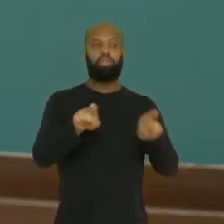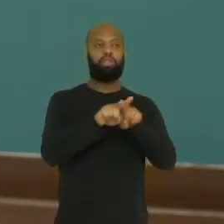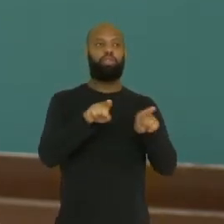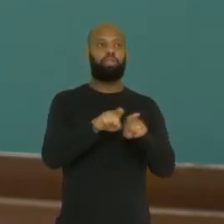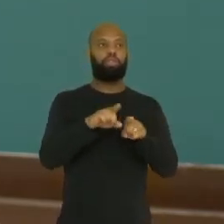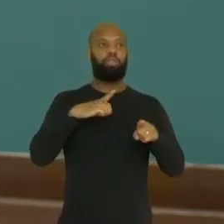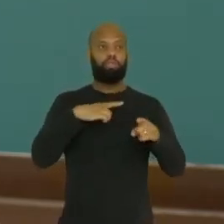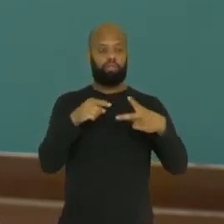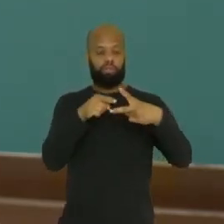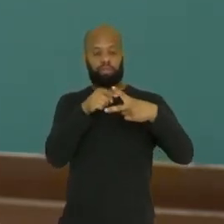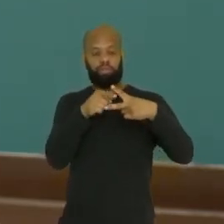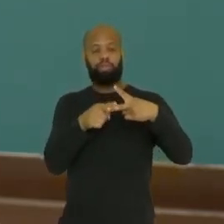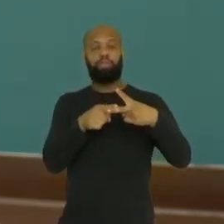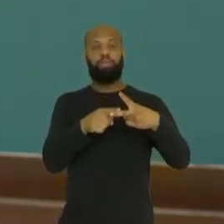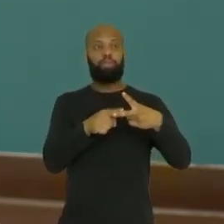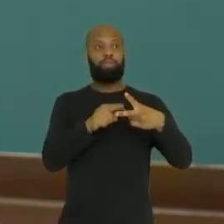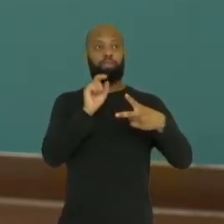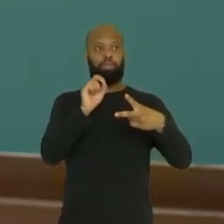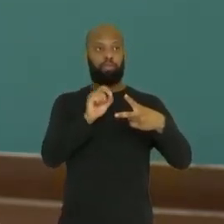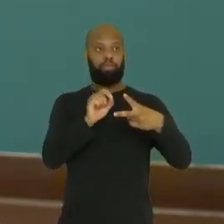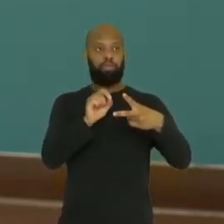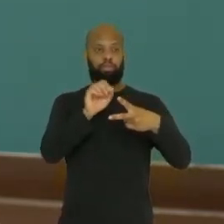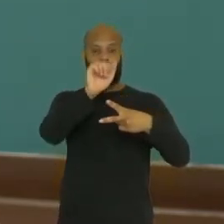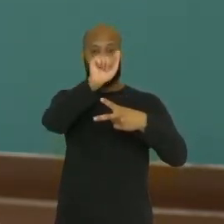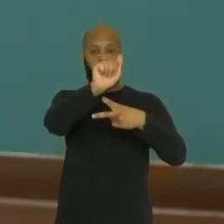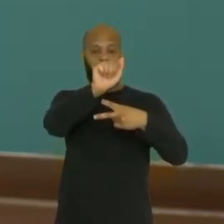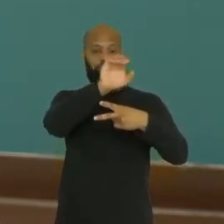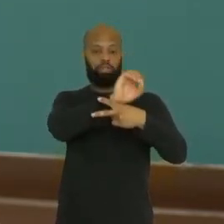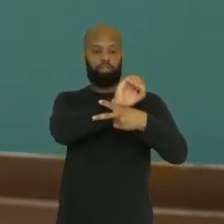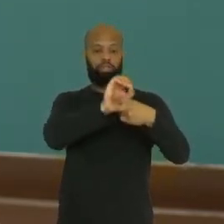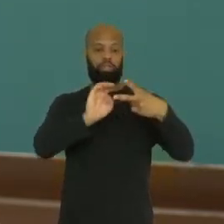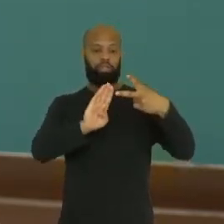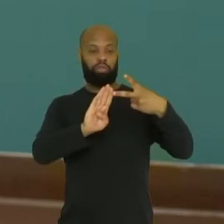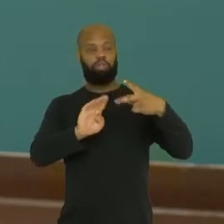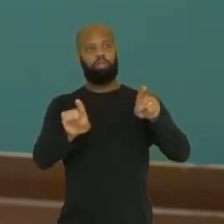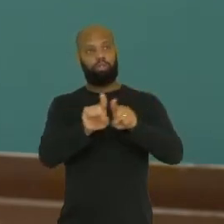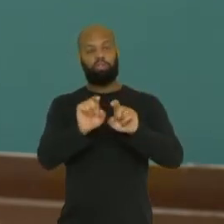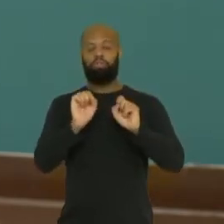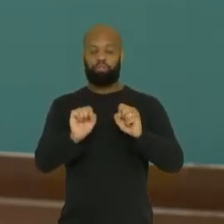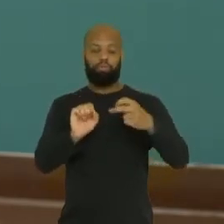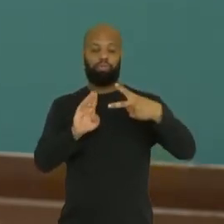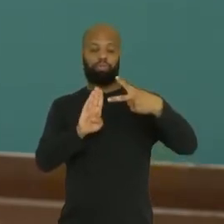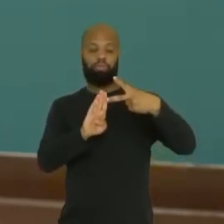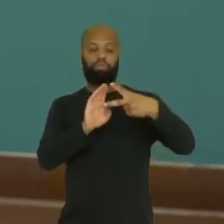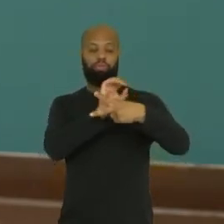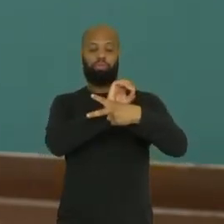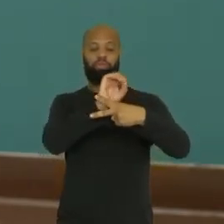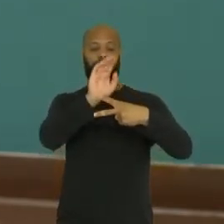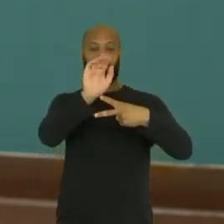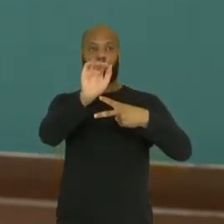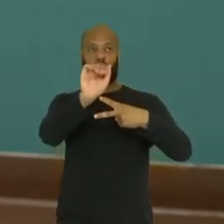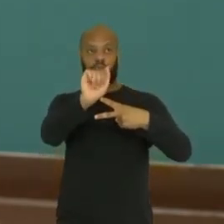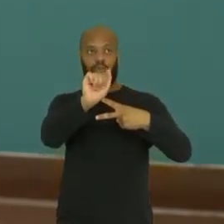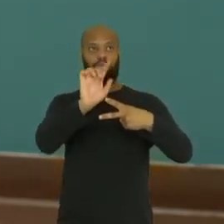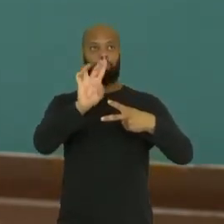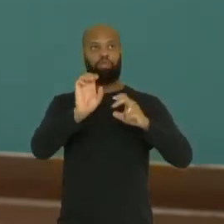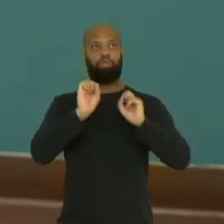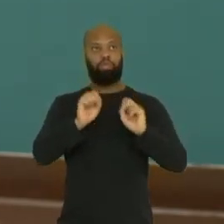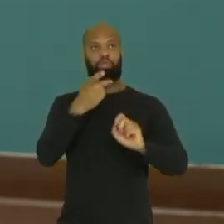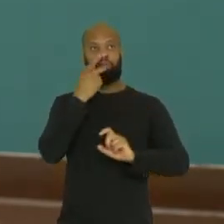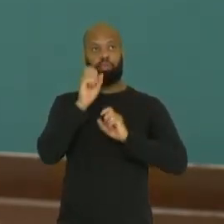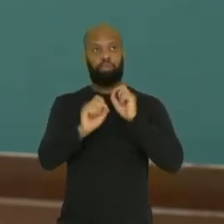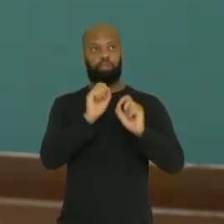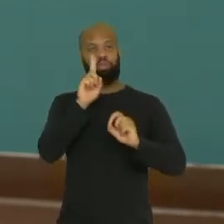ângulo AOB, ou também podemos dizer que é o ângulo BOA, ou podemos dizer simplesmente que este é